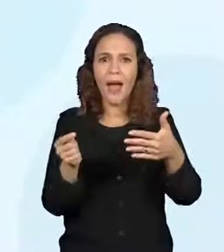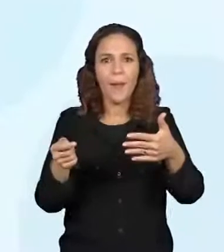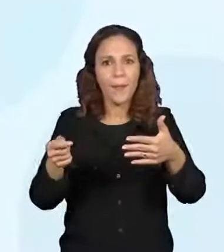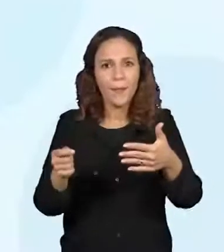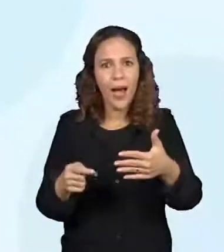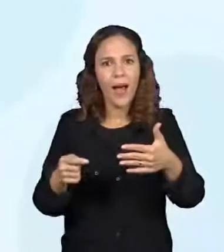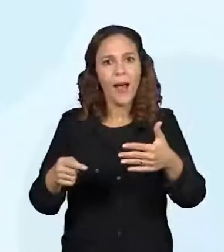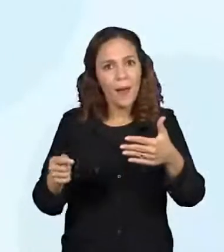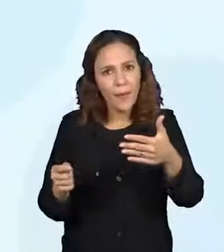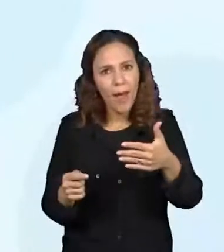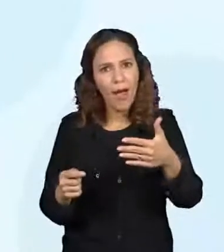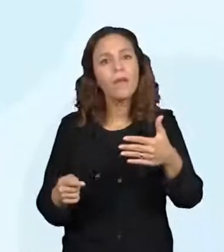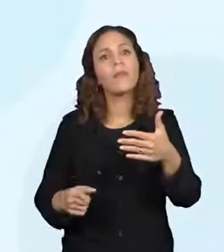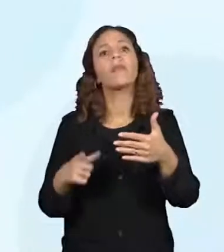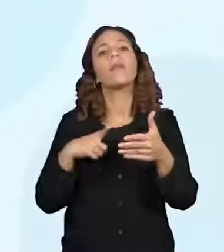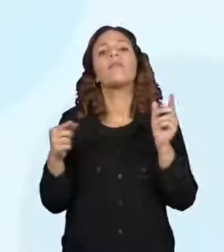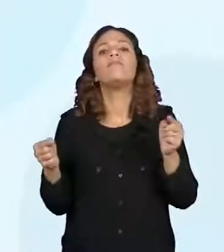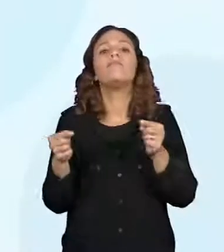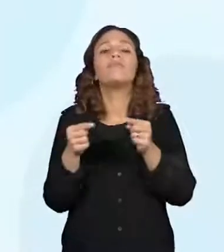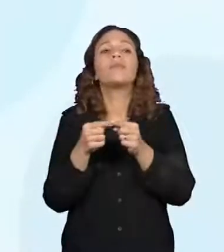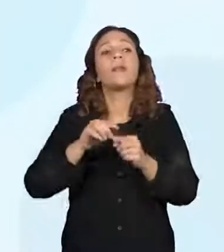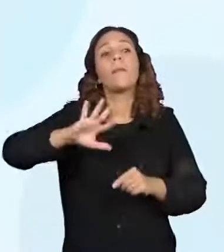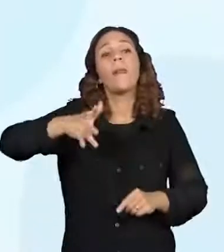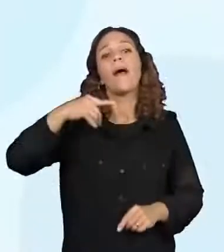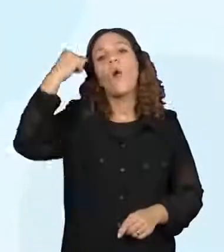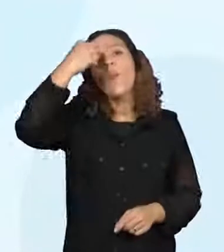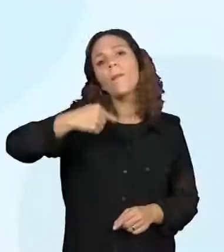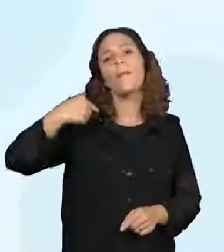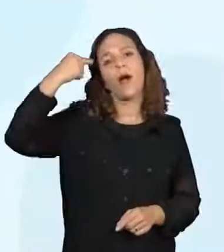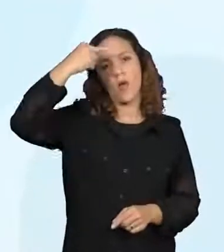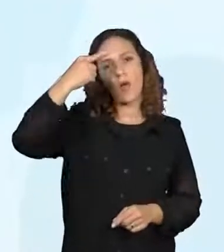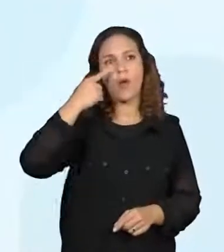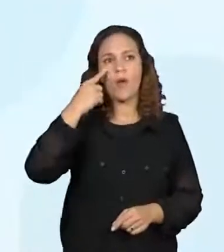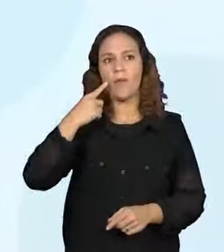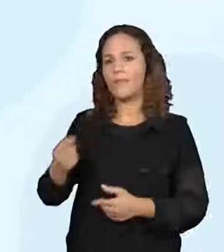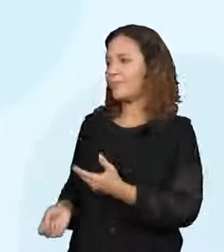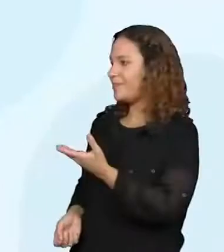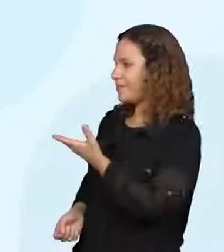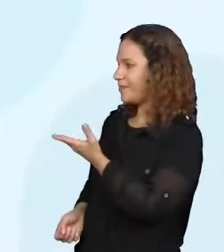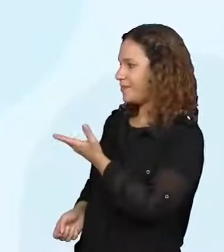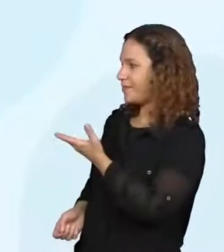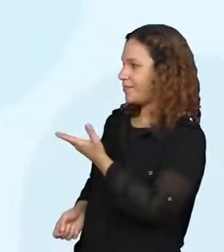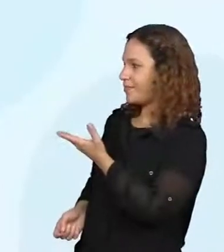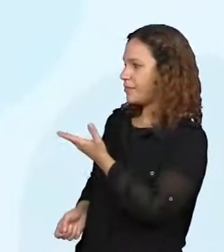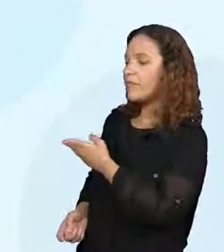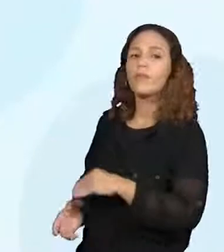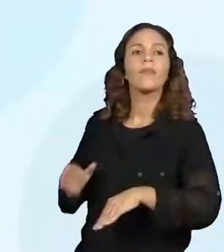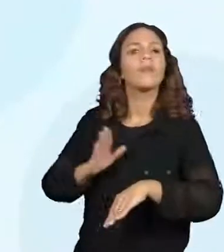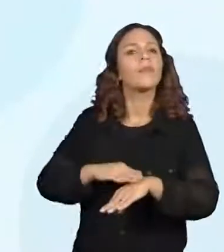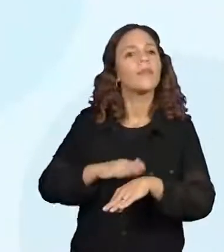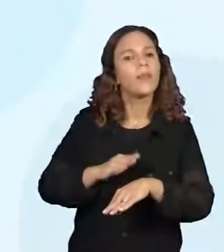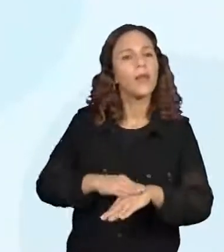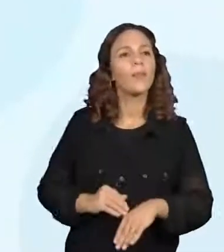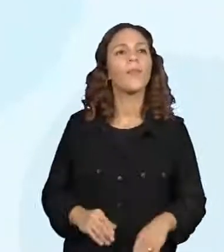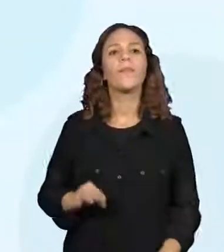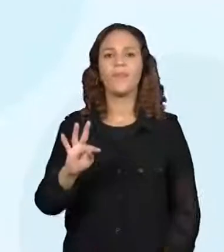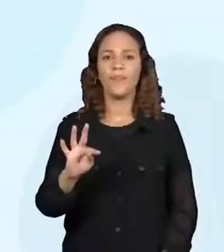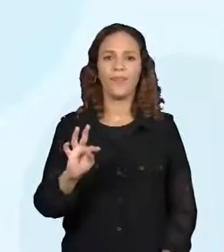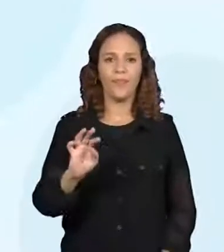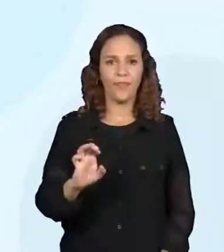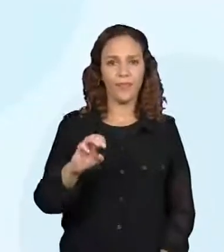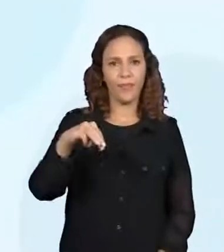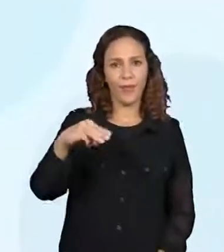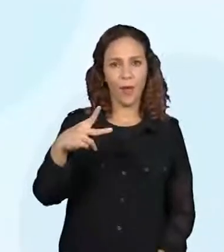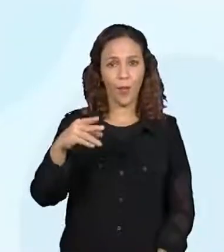ou menos o tempo de 1 hora. Aqui veio marcado a palavra tempo, mas pode vir também como duração.